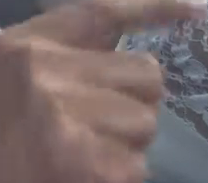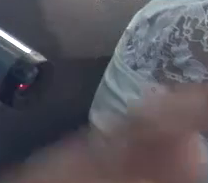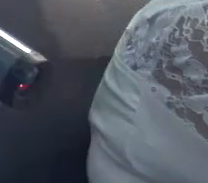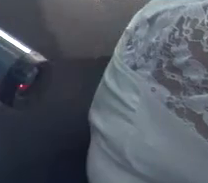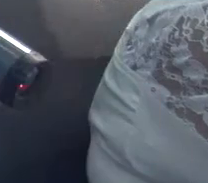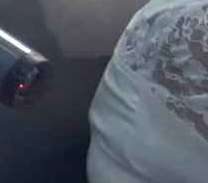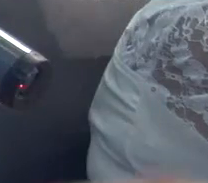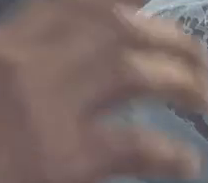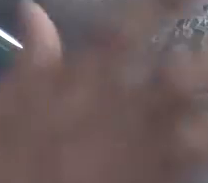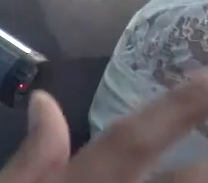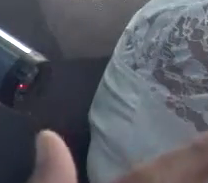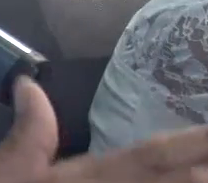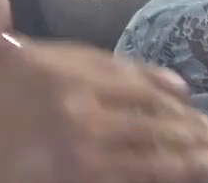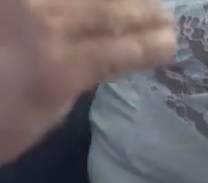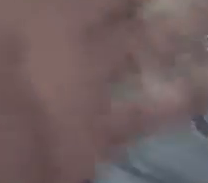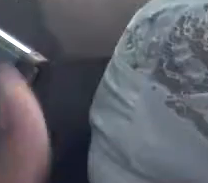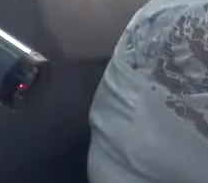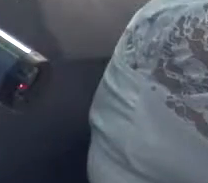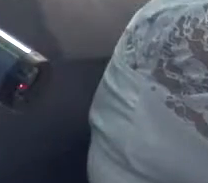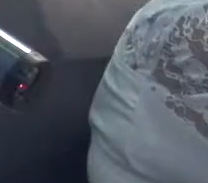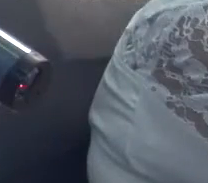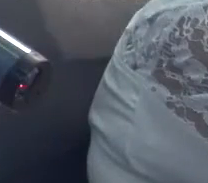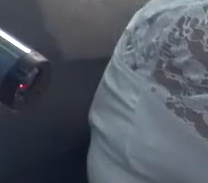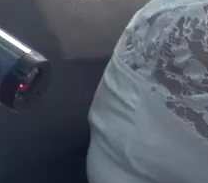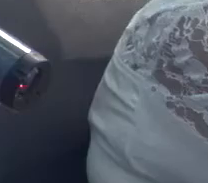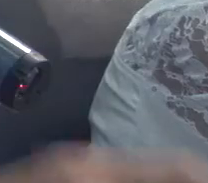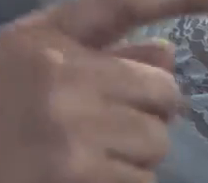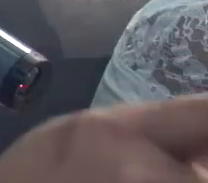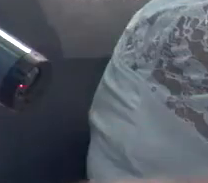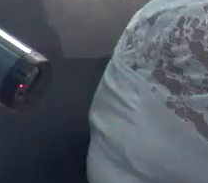de necessidade de saúde, de necessidade de qualquer outra